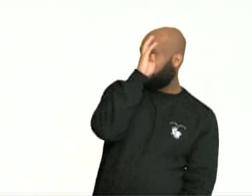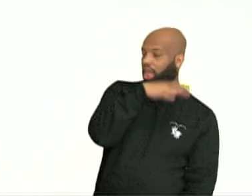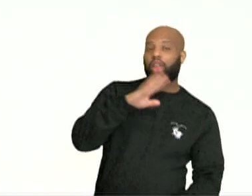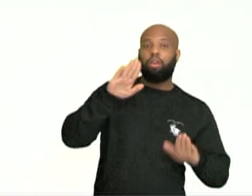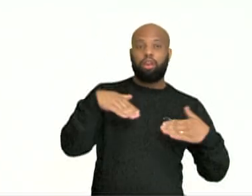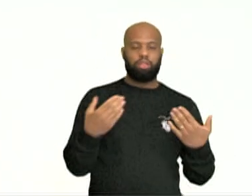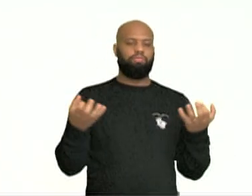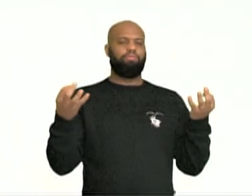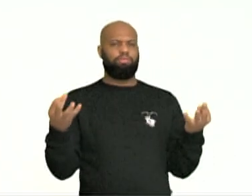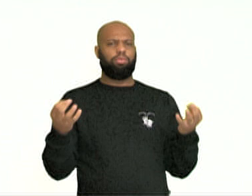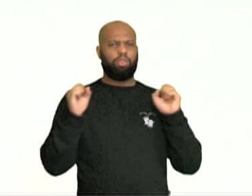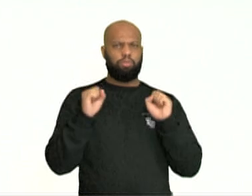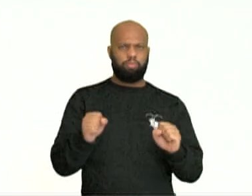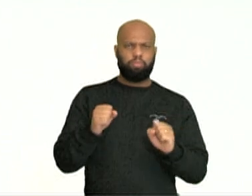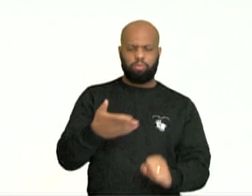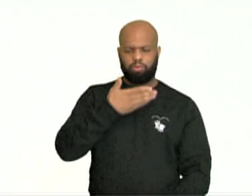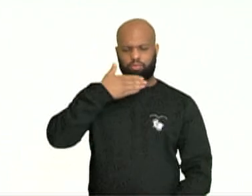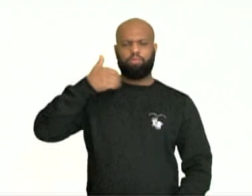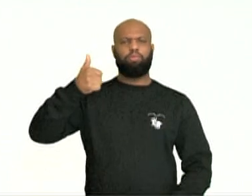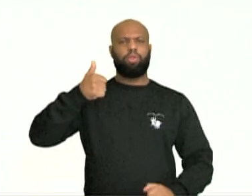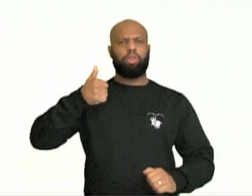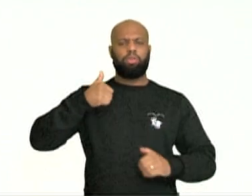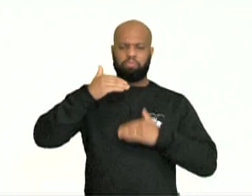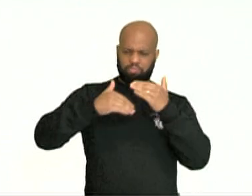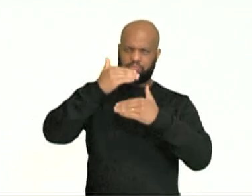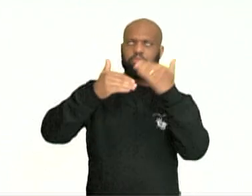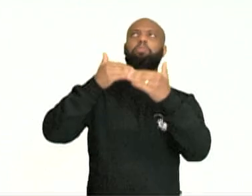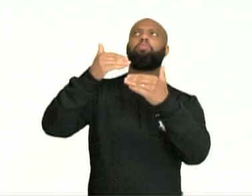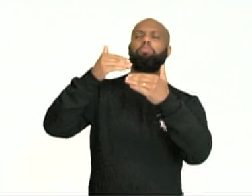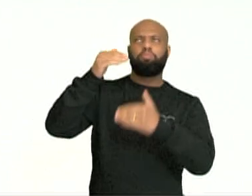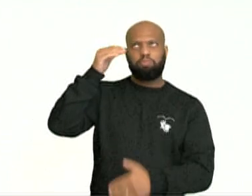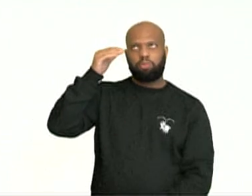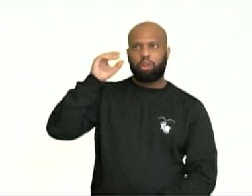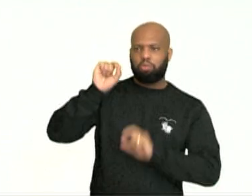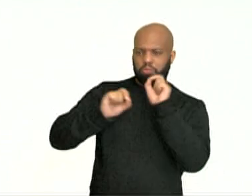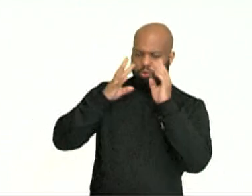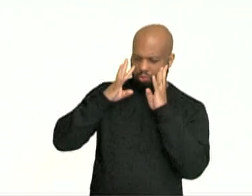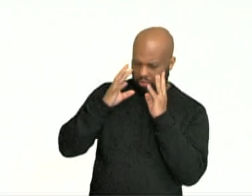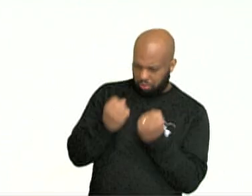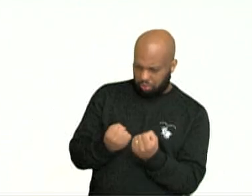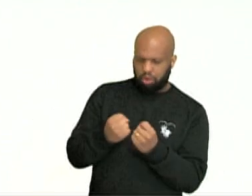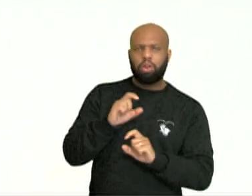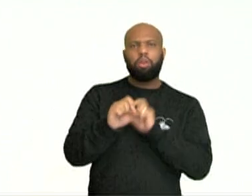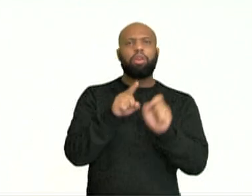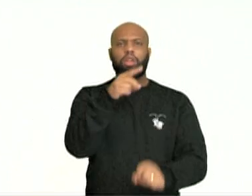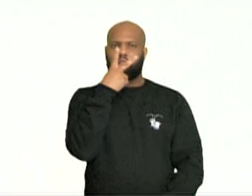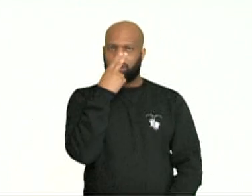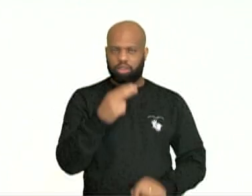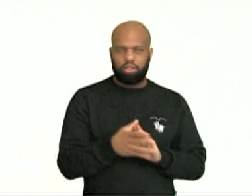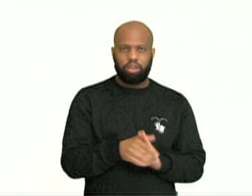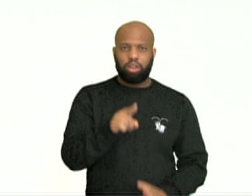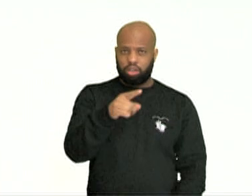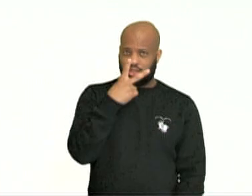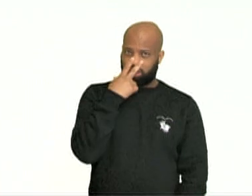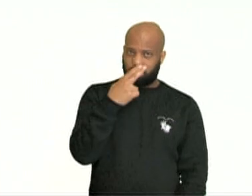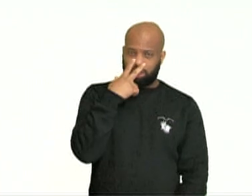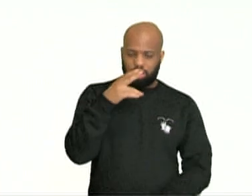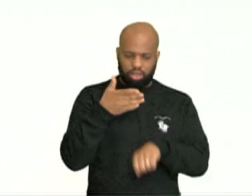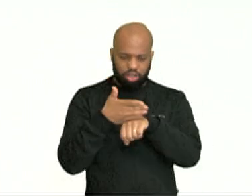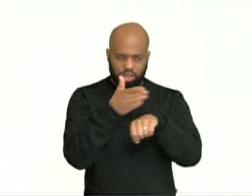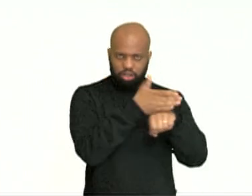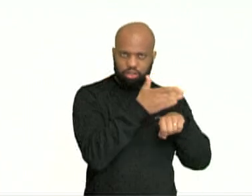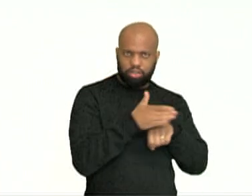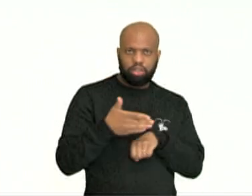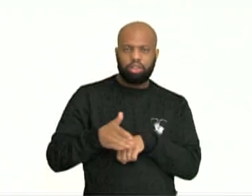do yoga pode melhorar a minha capacidade de concentração? O que vocês acham? Vocês acreditam que a